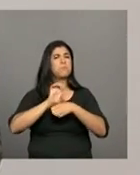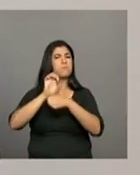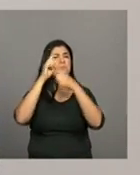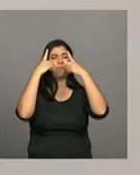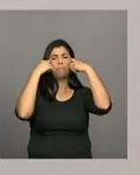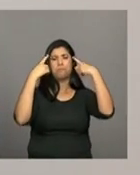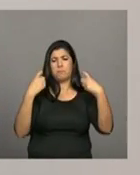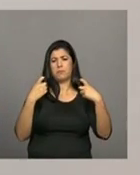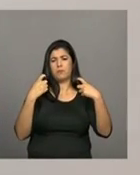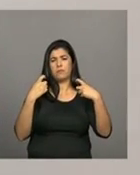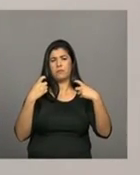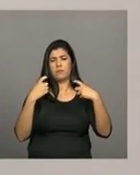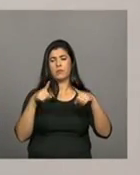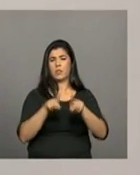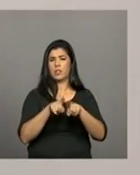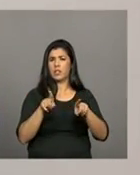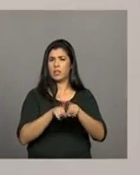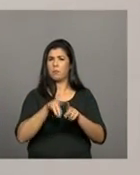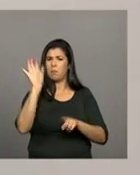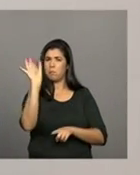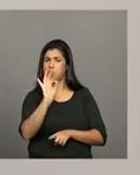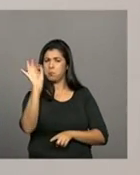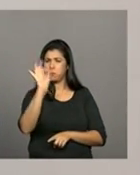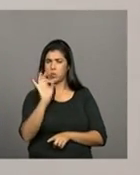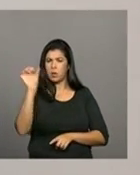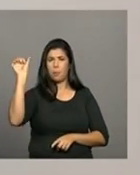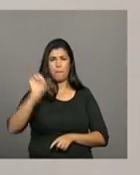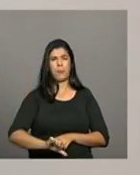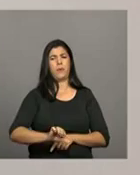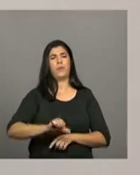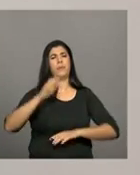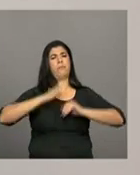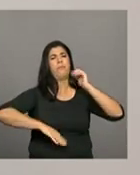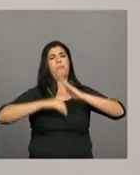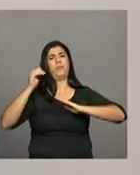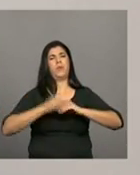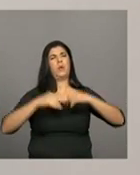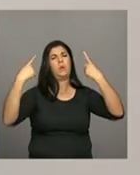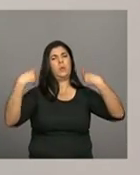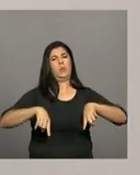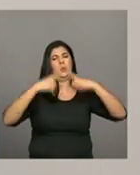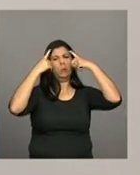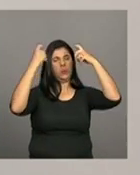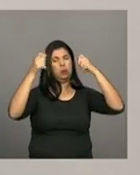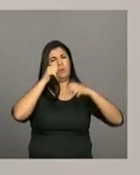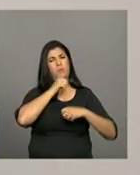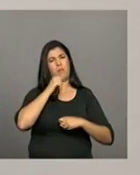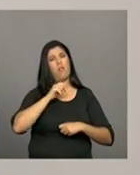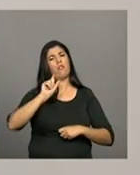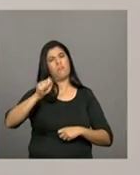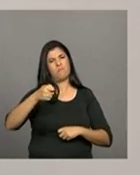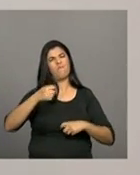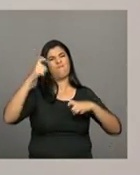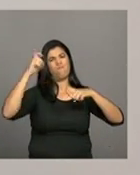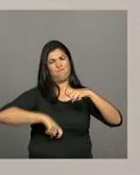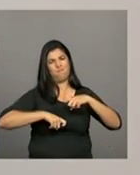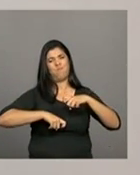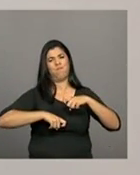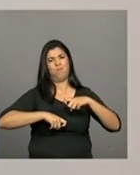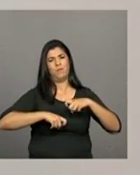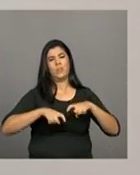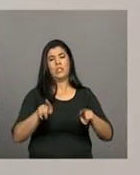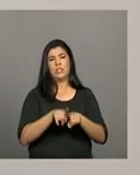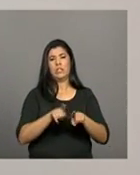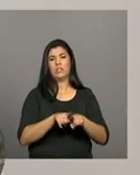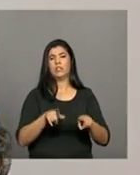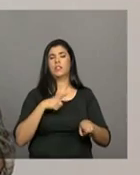de campeão das piores práticas contra a mulher, que é o estupro, e também